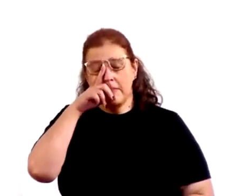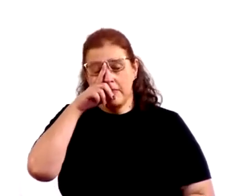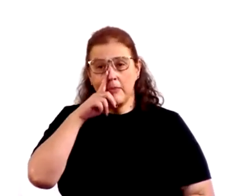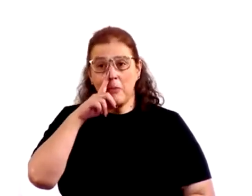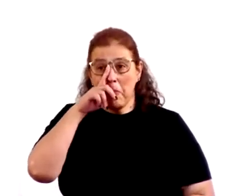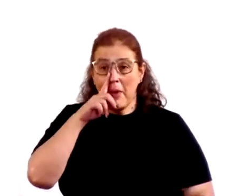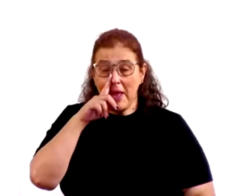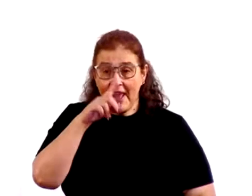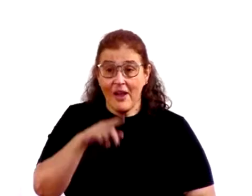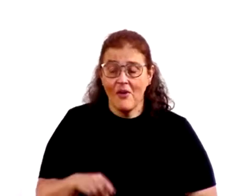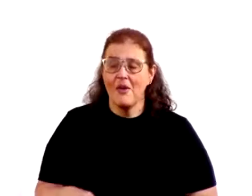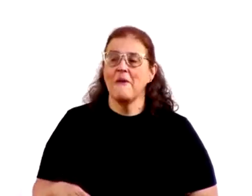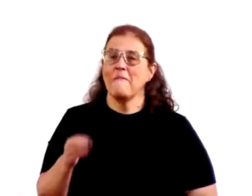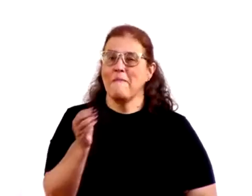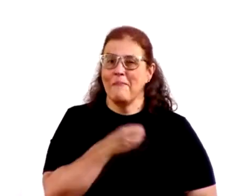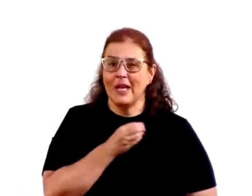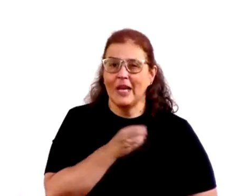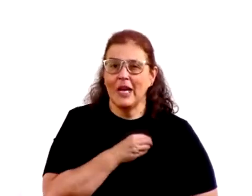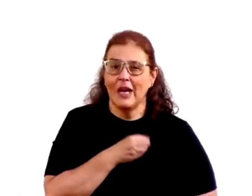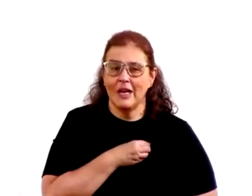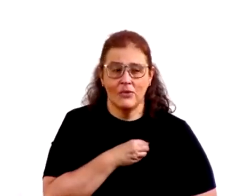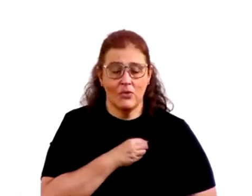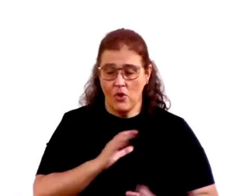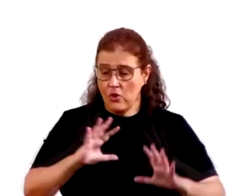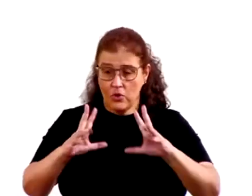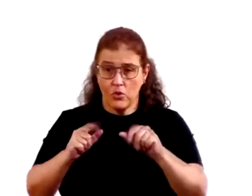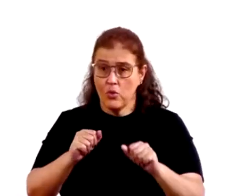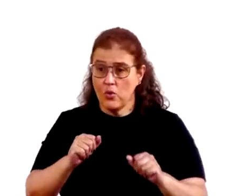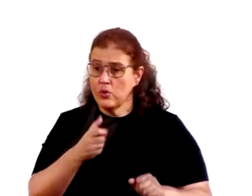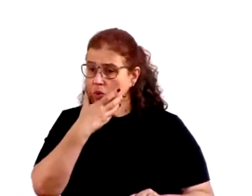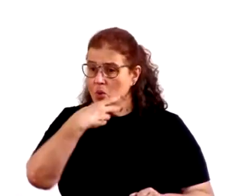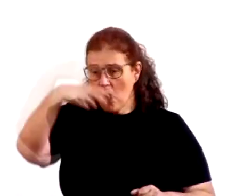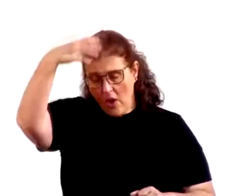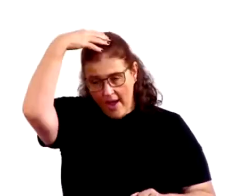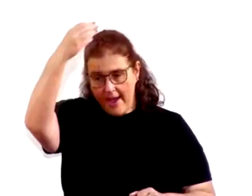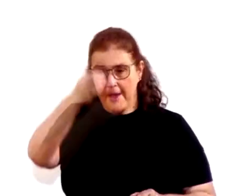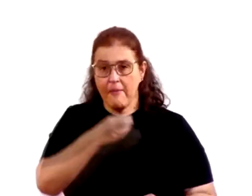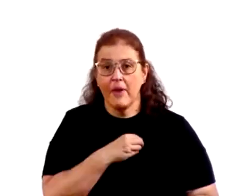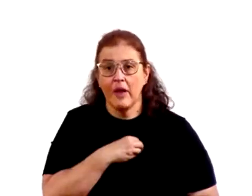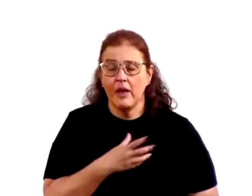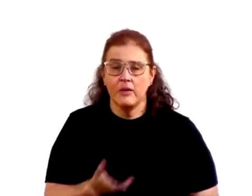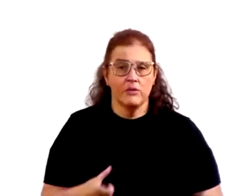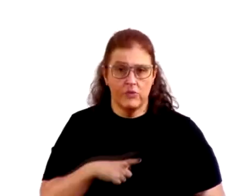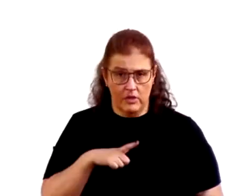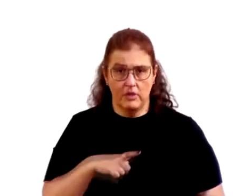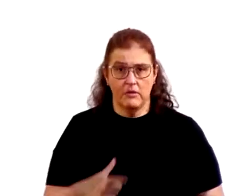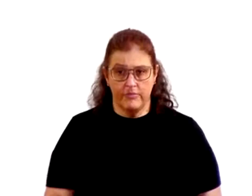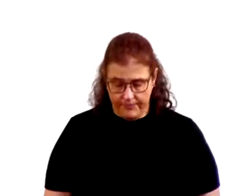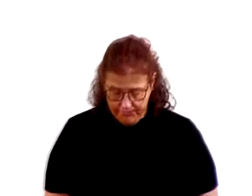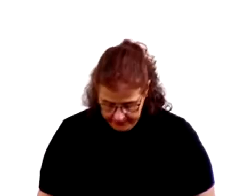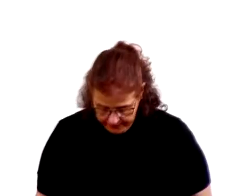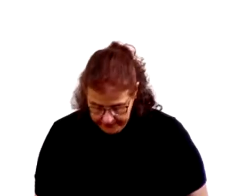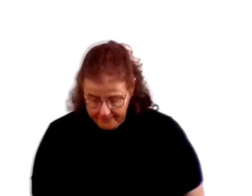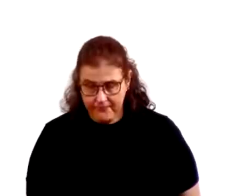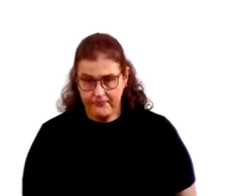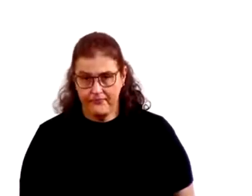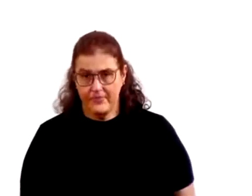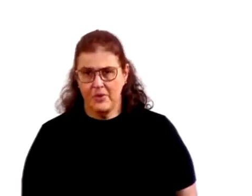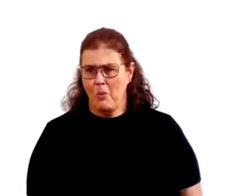pecados mesmo. E muitas vezes a coroa da humanidade é uma coroa de pecados, cheia de pecados.